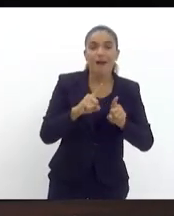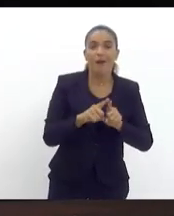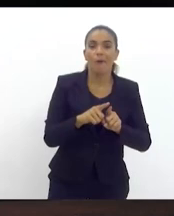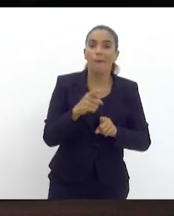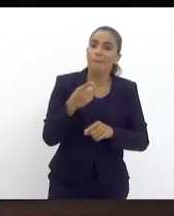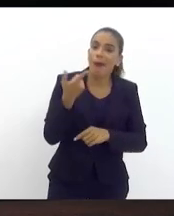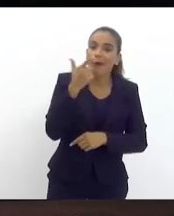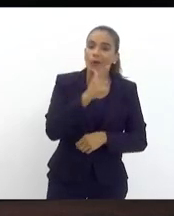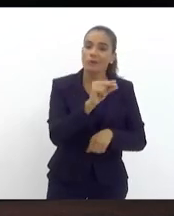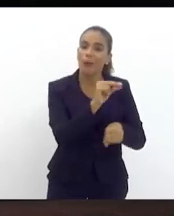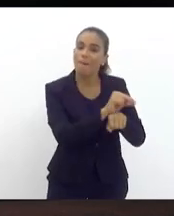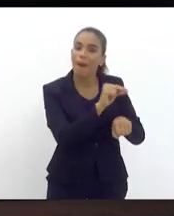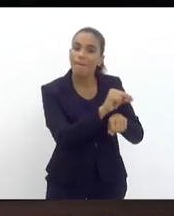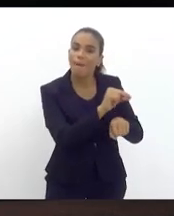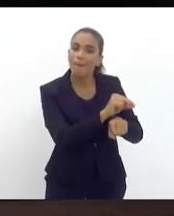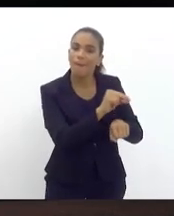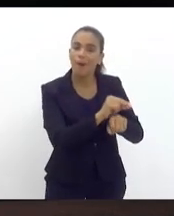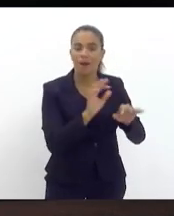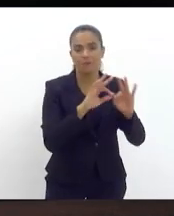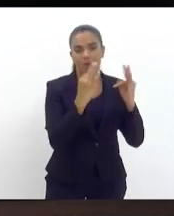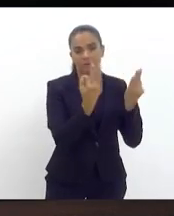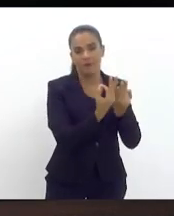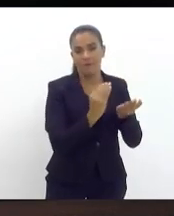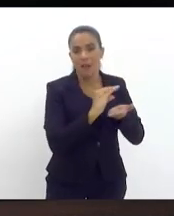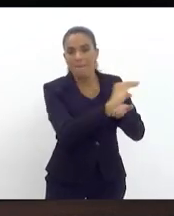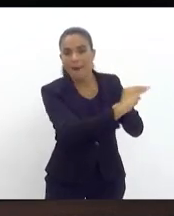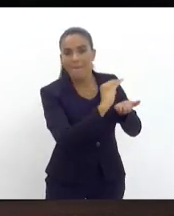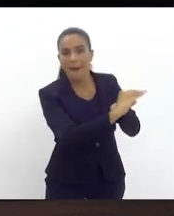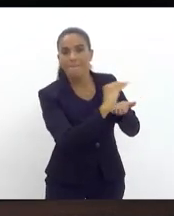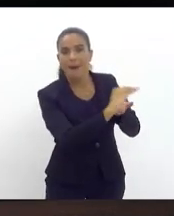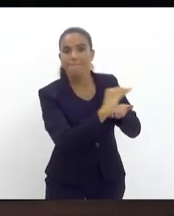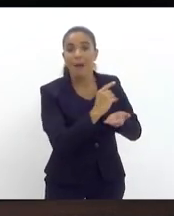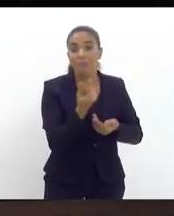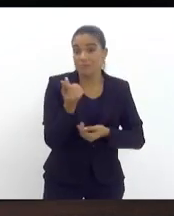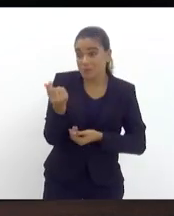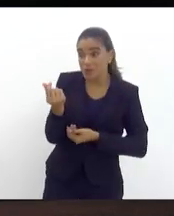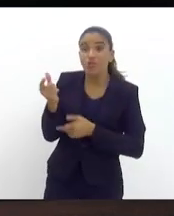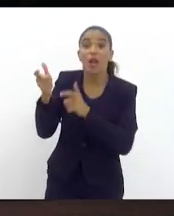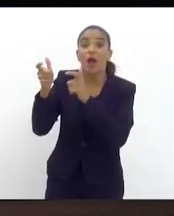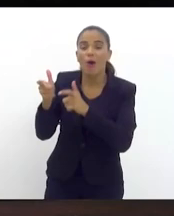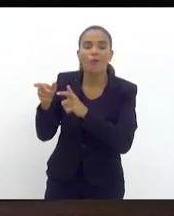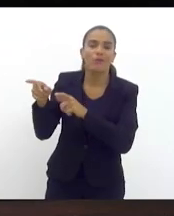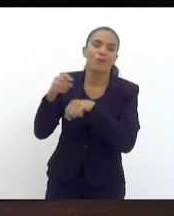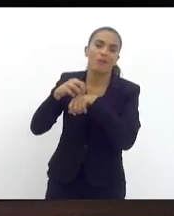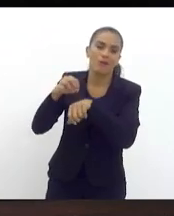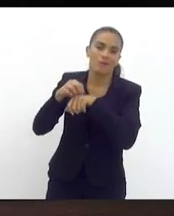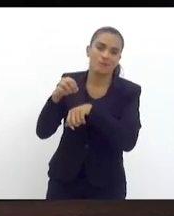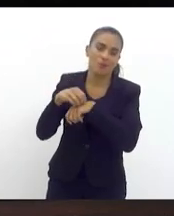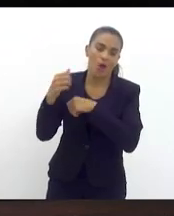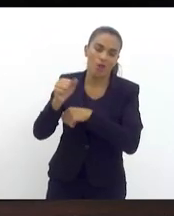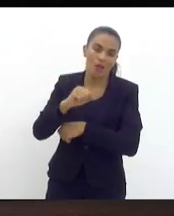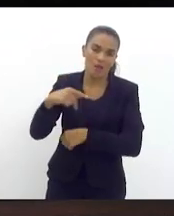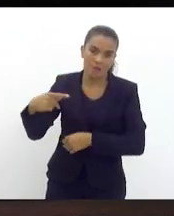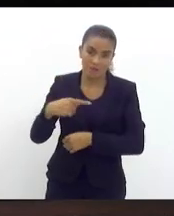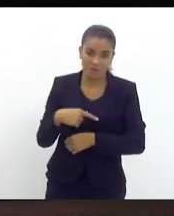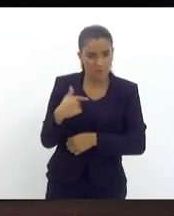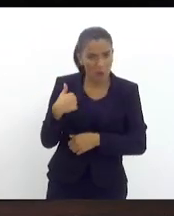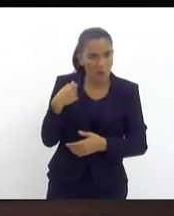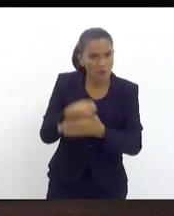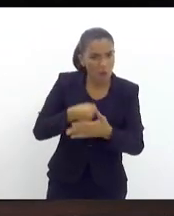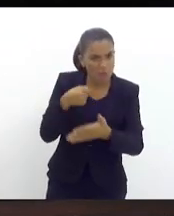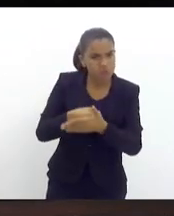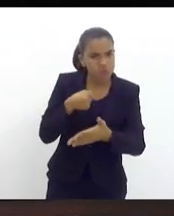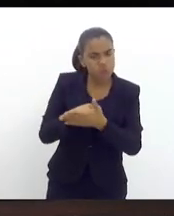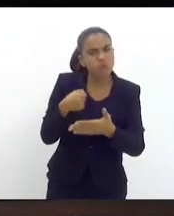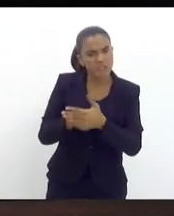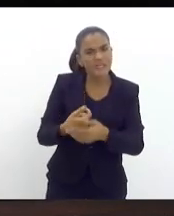o meu sustento para dentro de casa para sustentar minha família do transporte alternativo então eu vou lutar com unhas